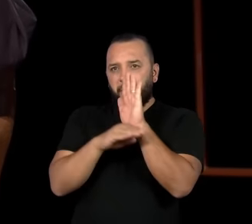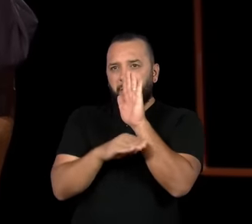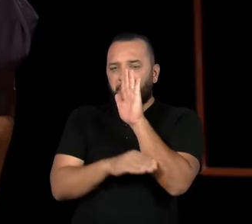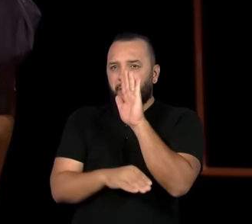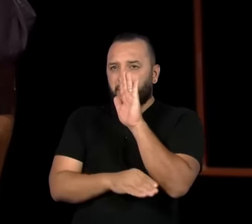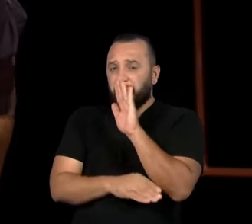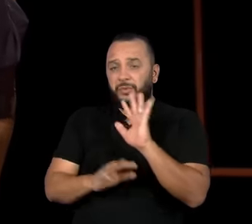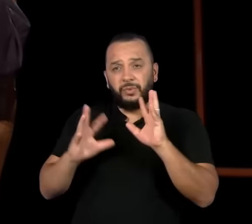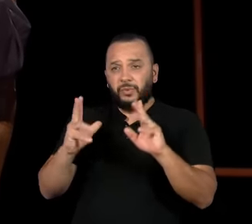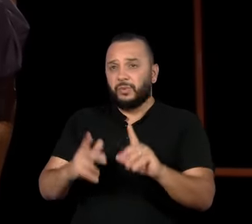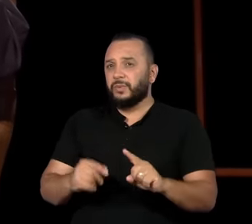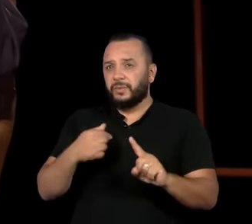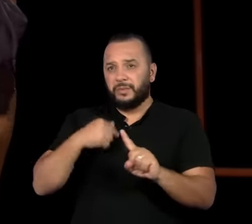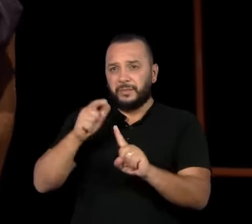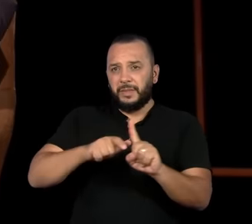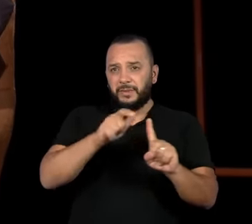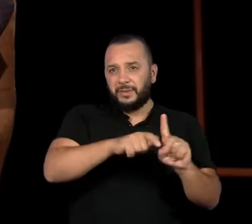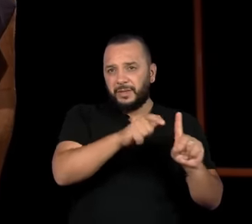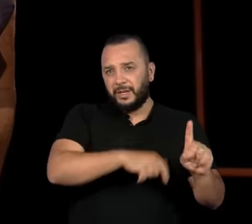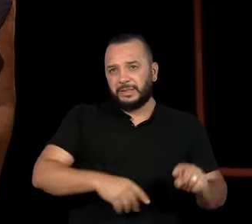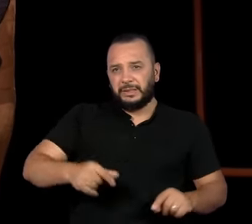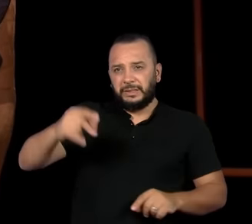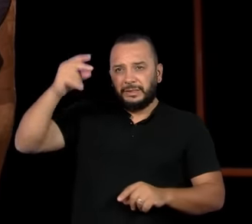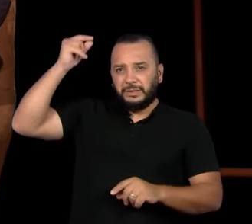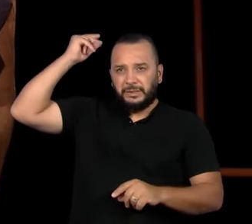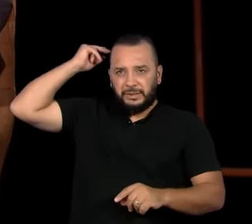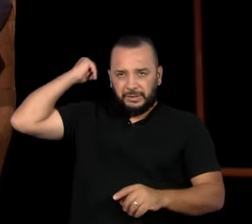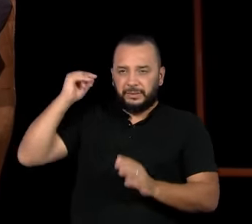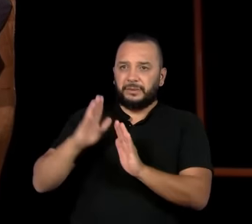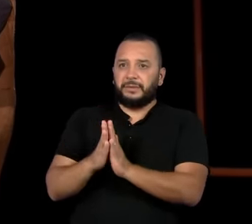àquelas pessoas que viviam naquela época.